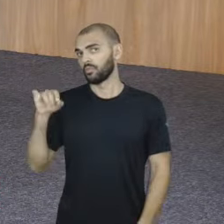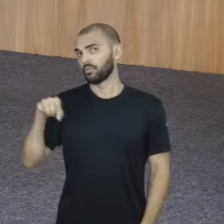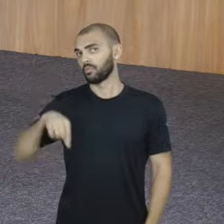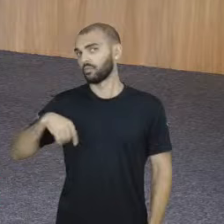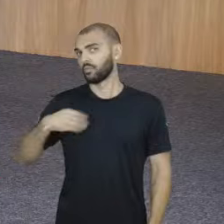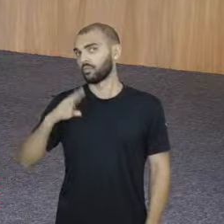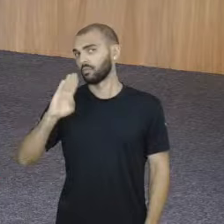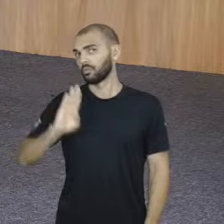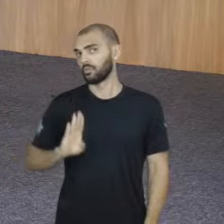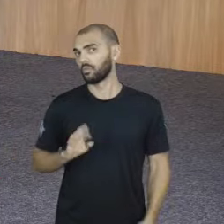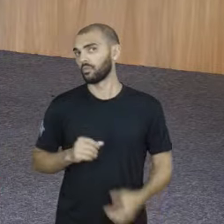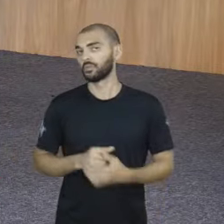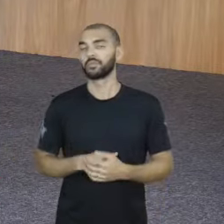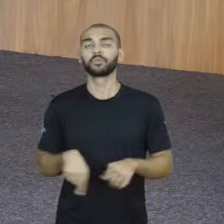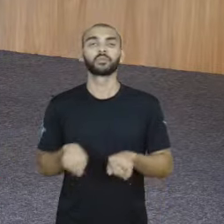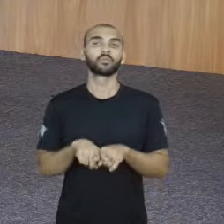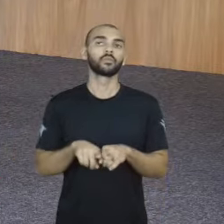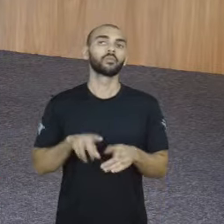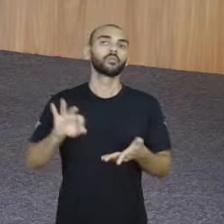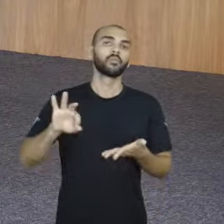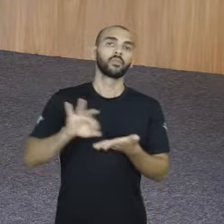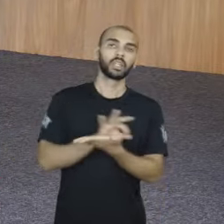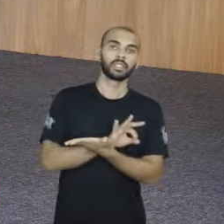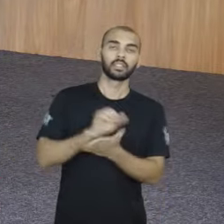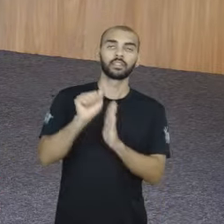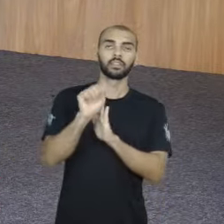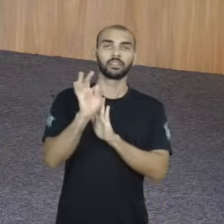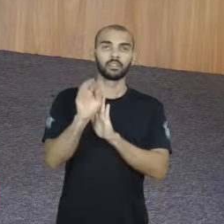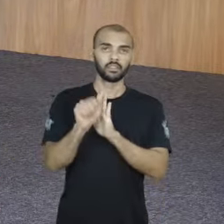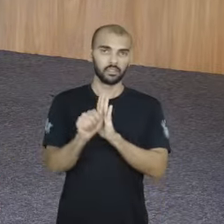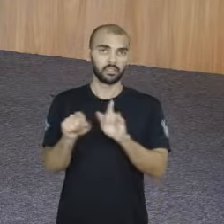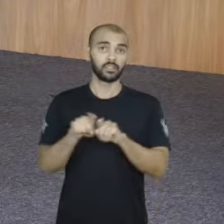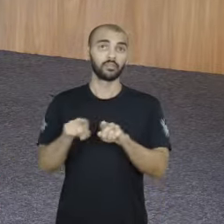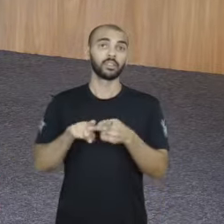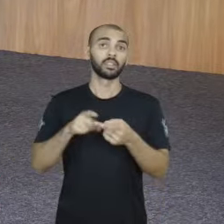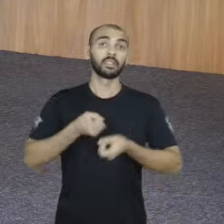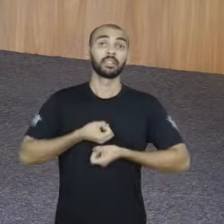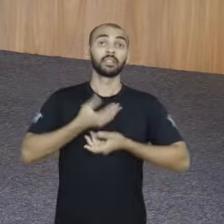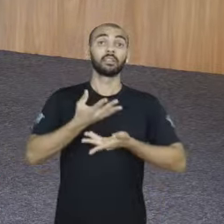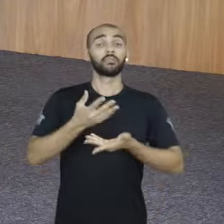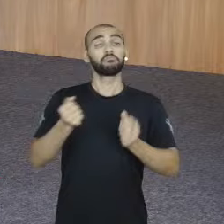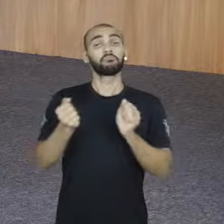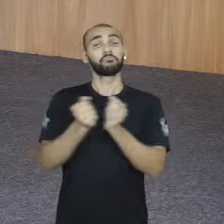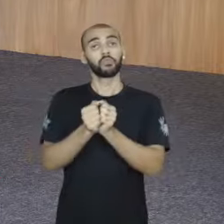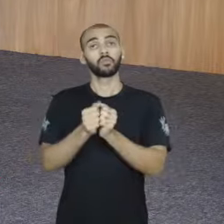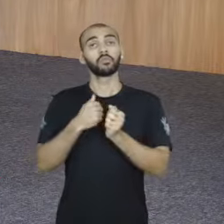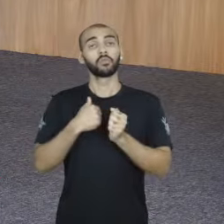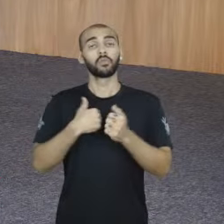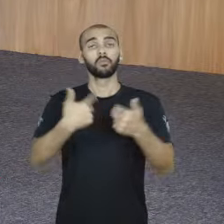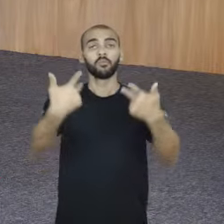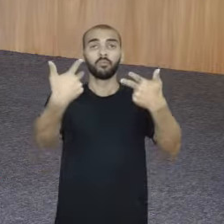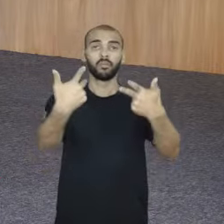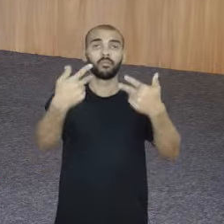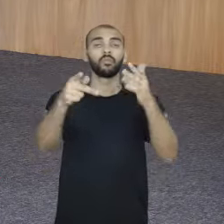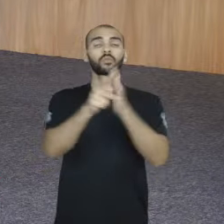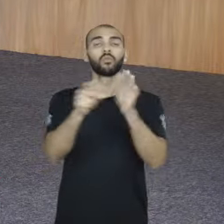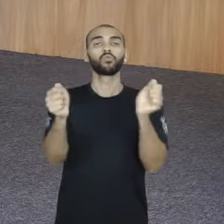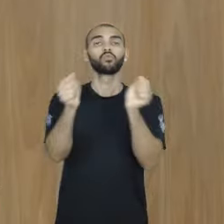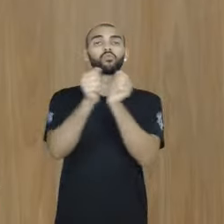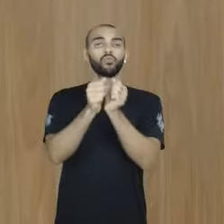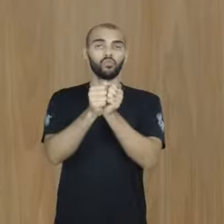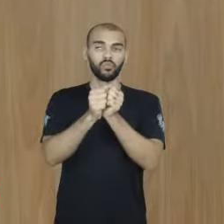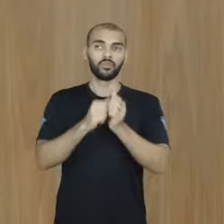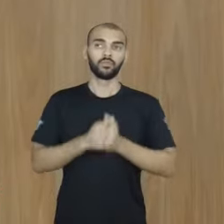as assinaturas de atos e uma declaração conjunta à imprensa. E é claro que a gente vai transmitir toda essa agenda